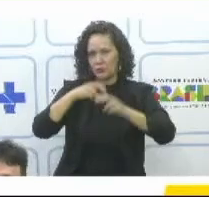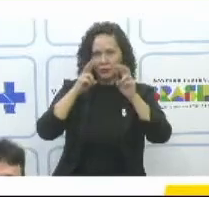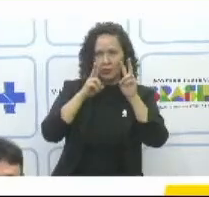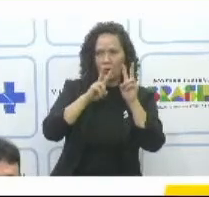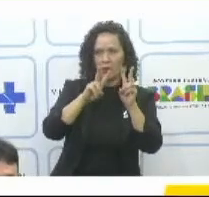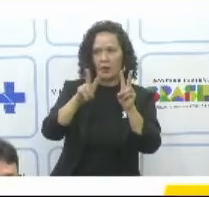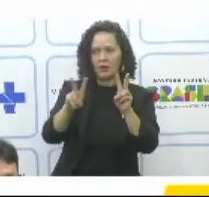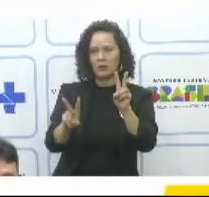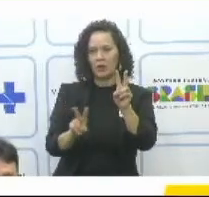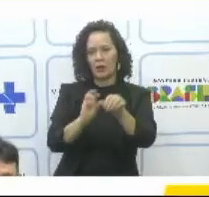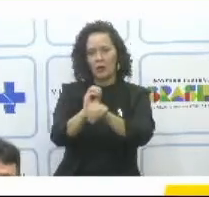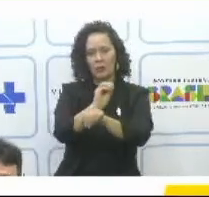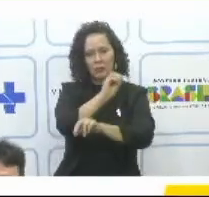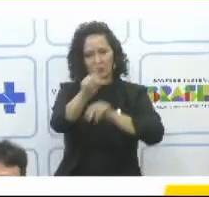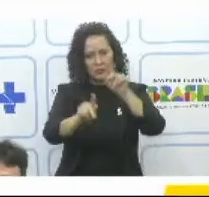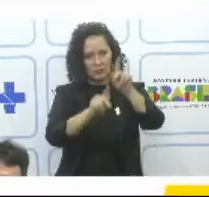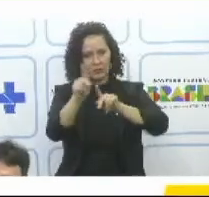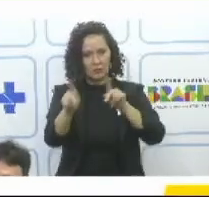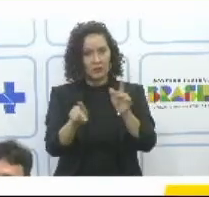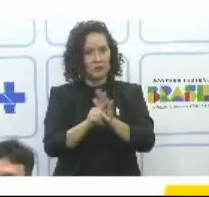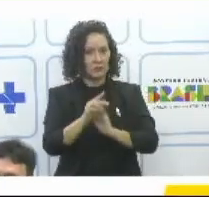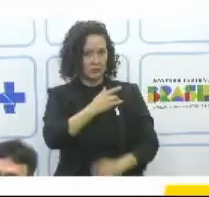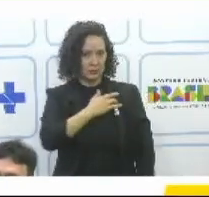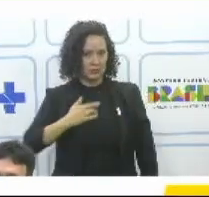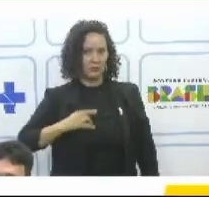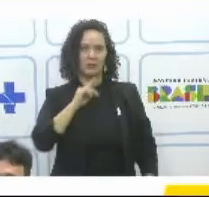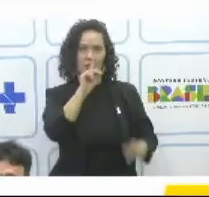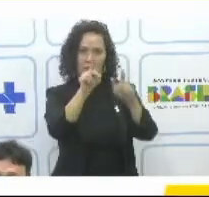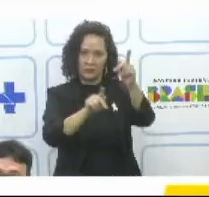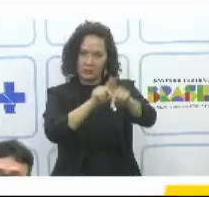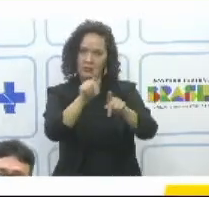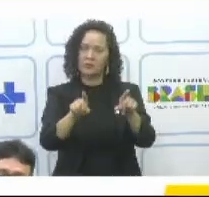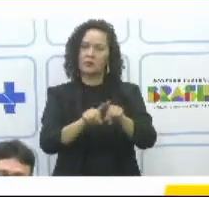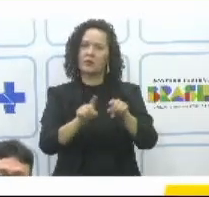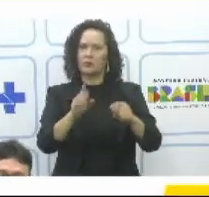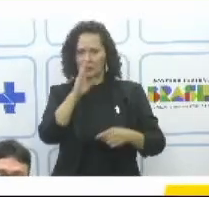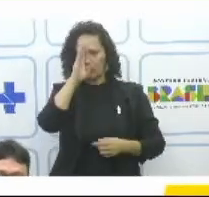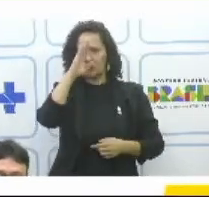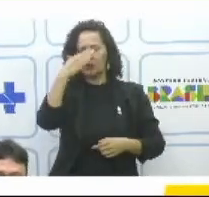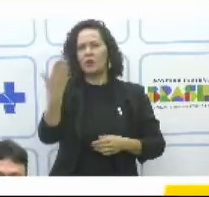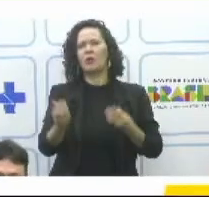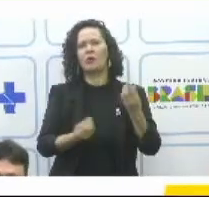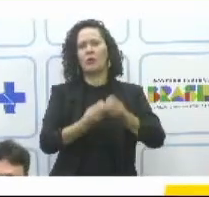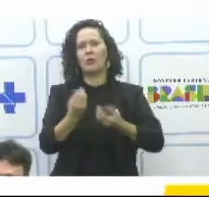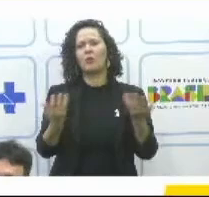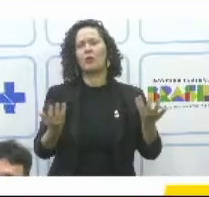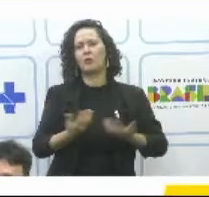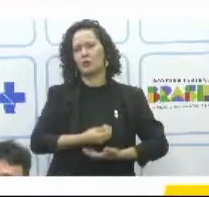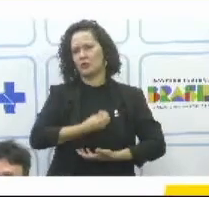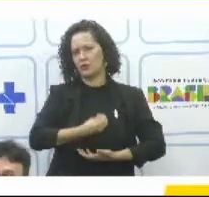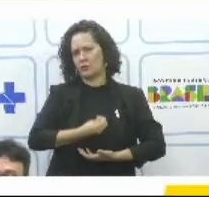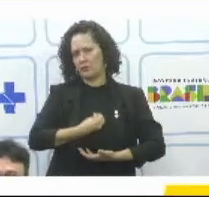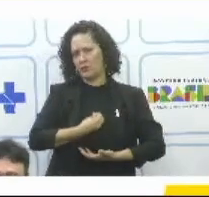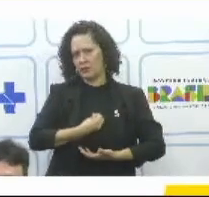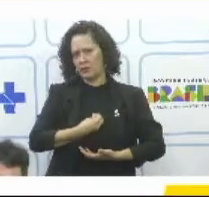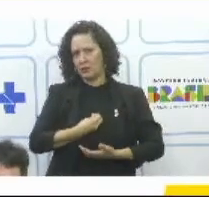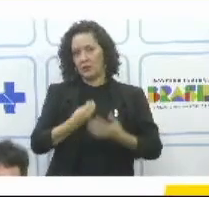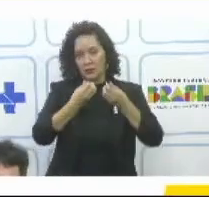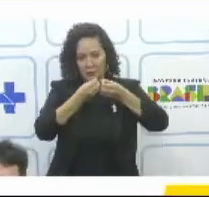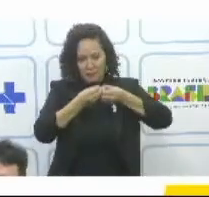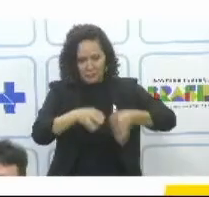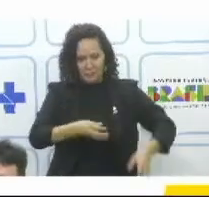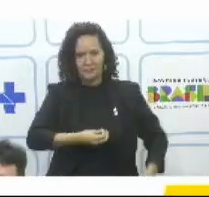a população e a sua saúde para as principais condições hoje, né, que afetam a